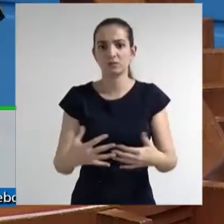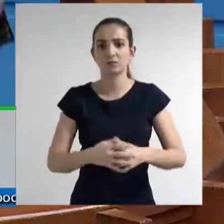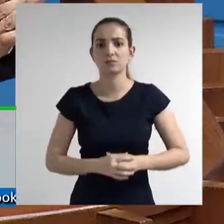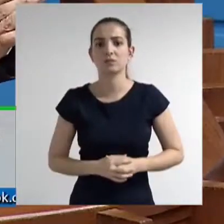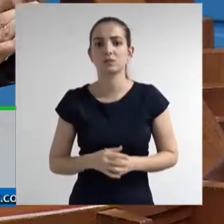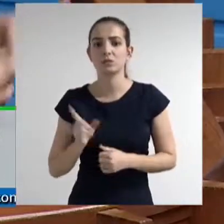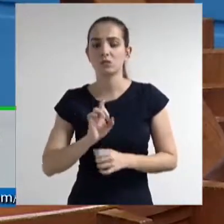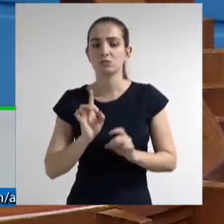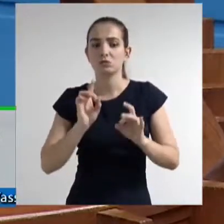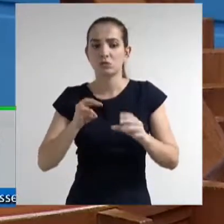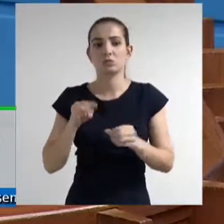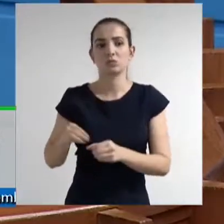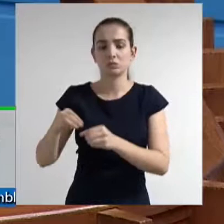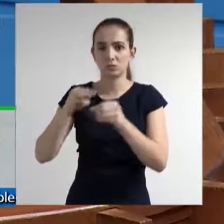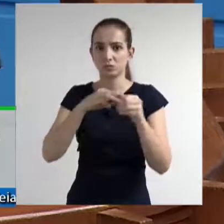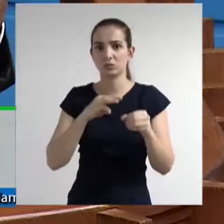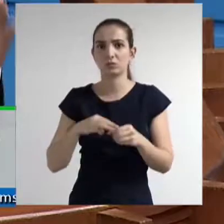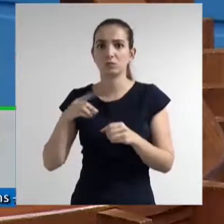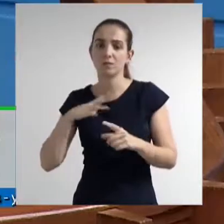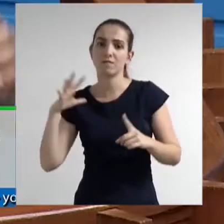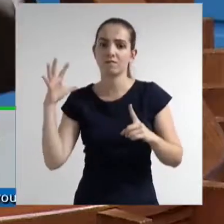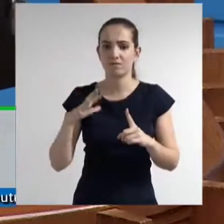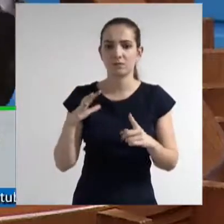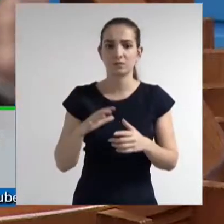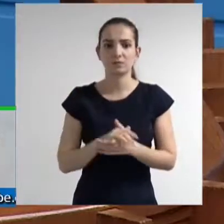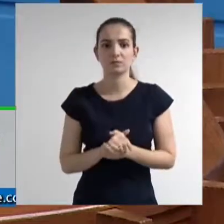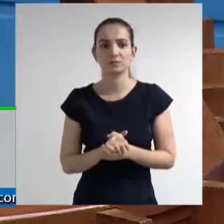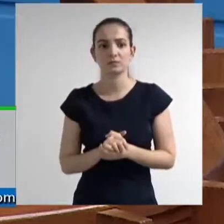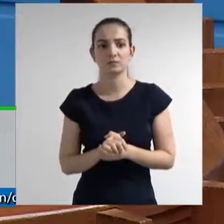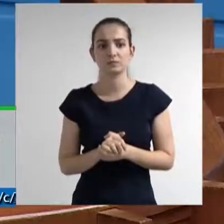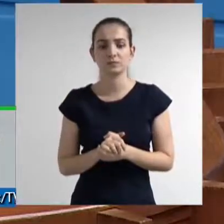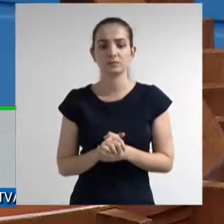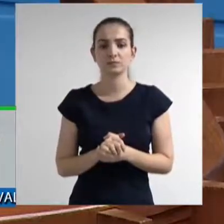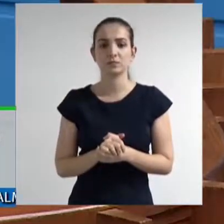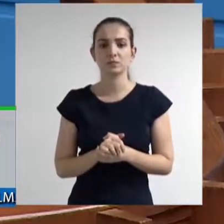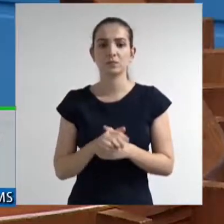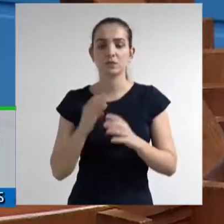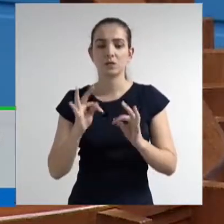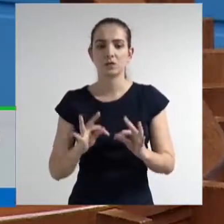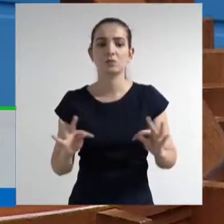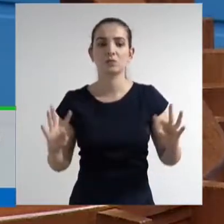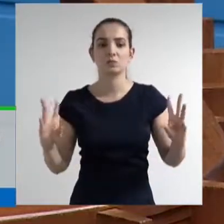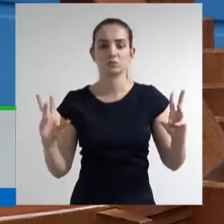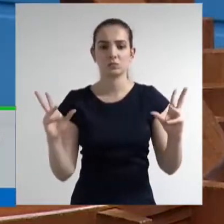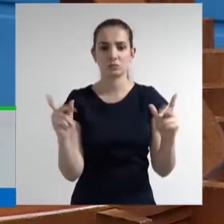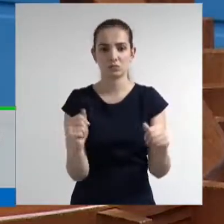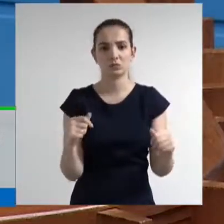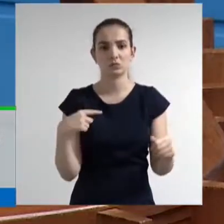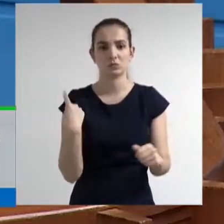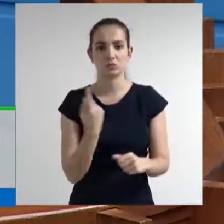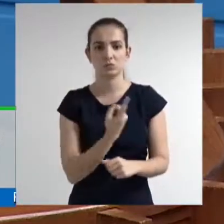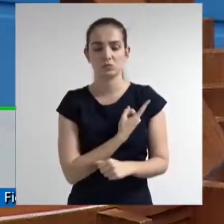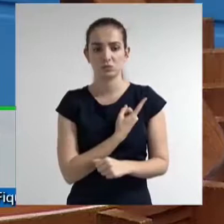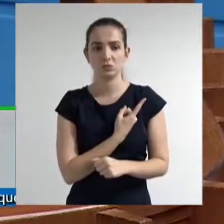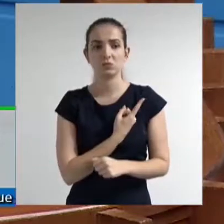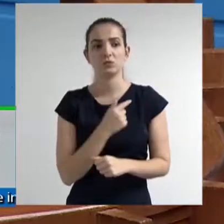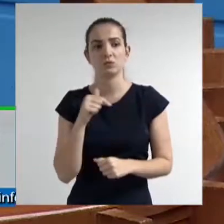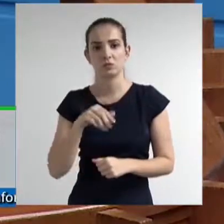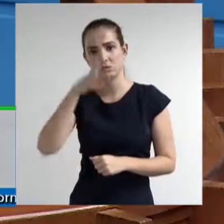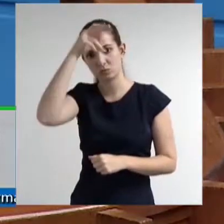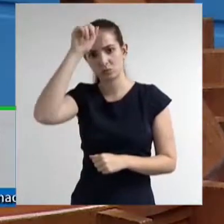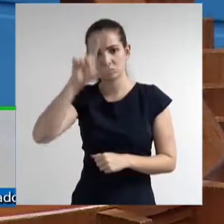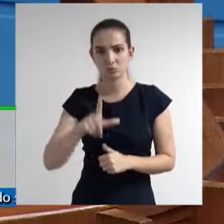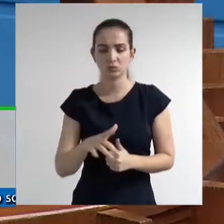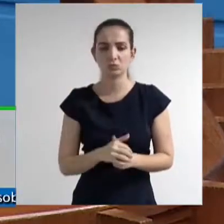não só para os municípios impactados, mas principalmente para os municípios, para todo o nosso estado, para a população do Mato Grosso do Sul. Pois não, deputado